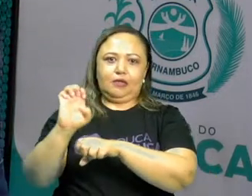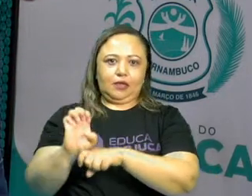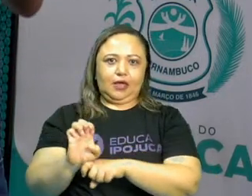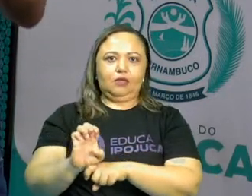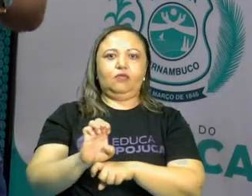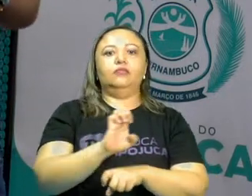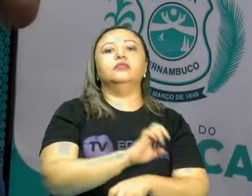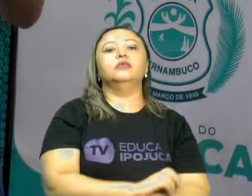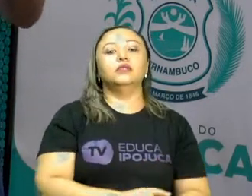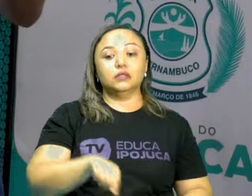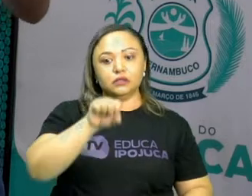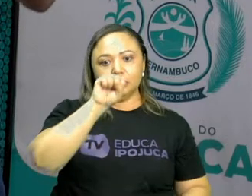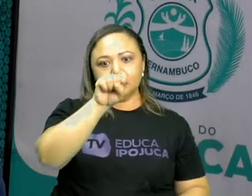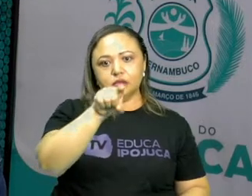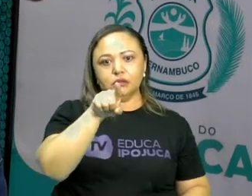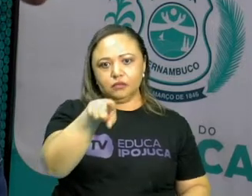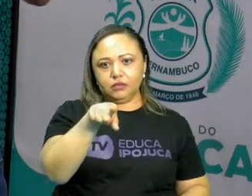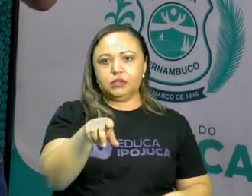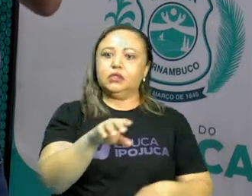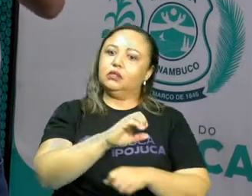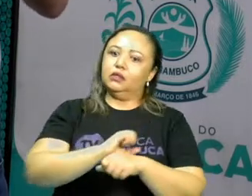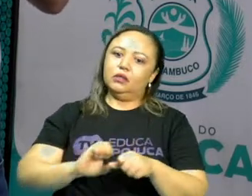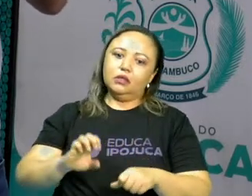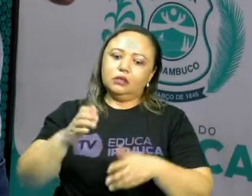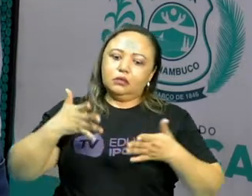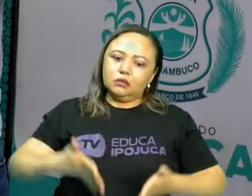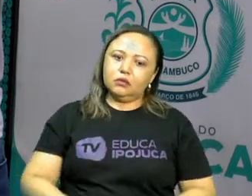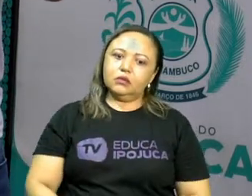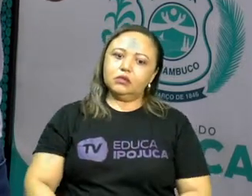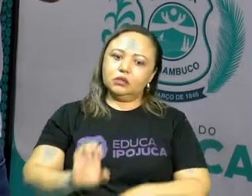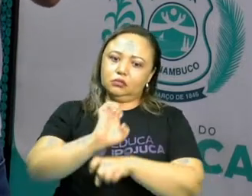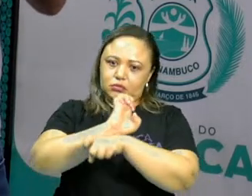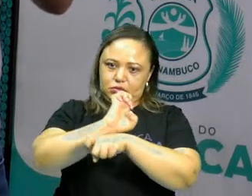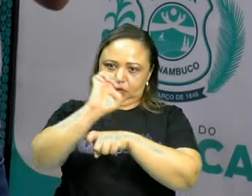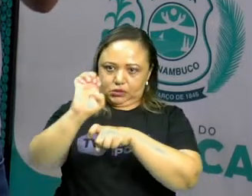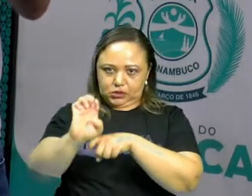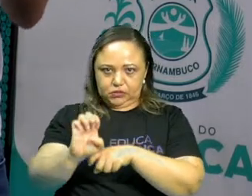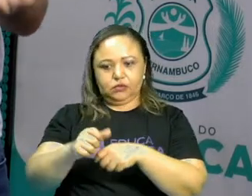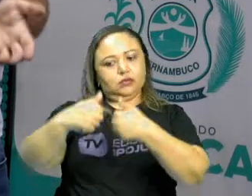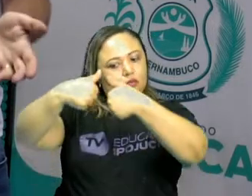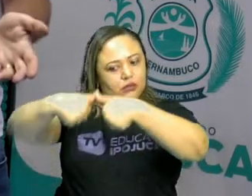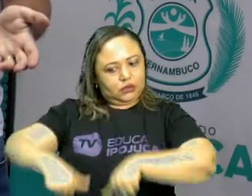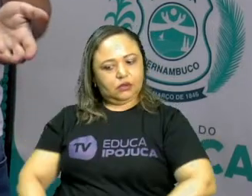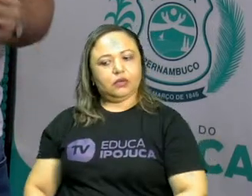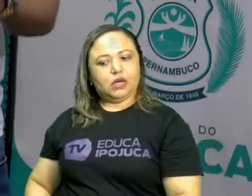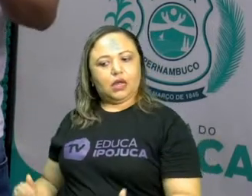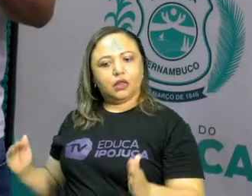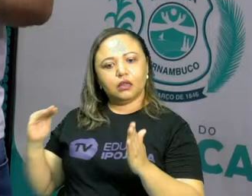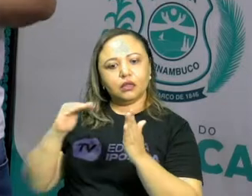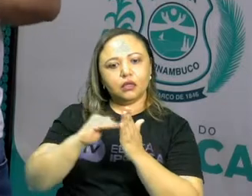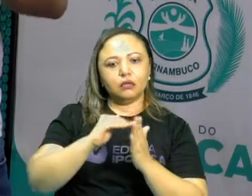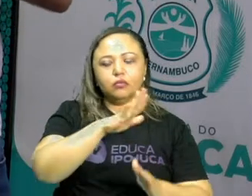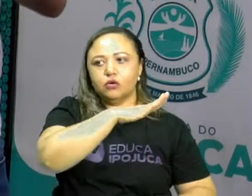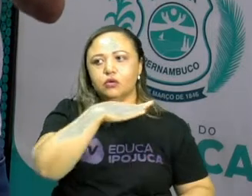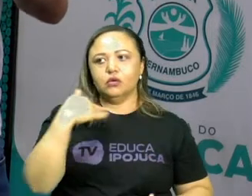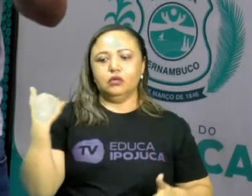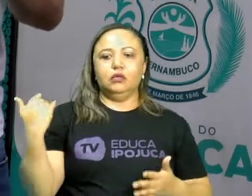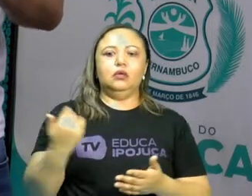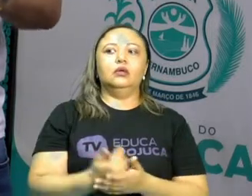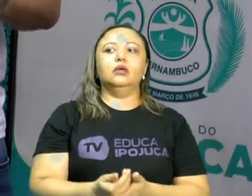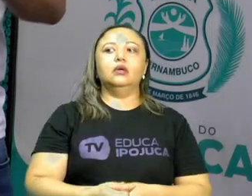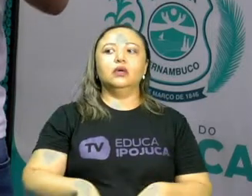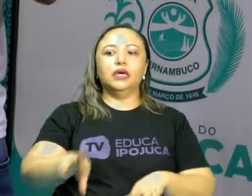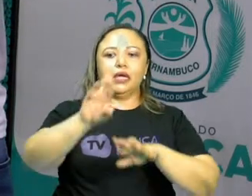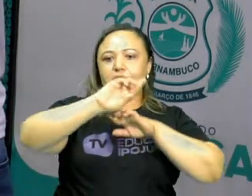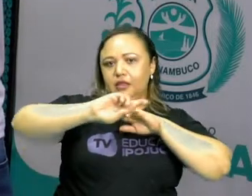você nasceu, em um estado, você ficava naquele estado até a sua morte, tá bom? Então, normalmente,